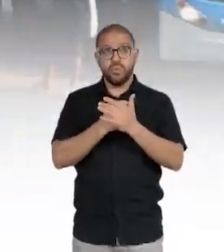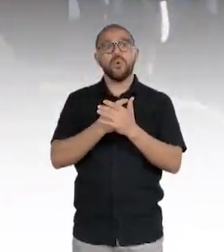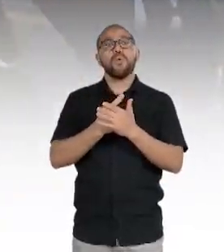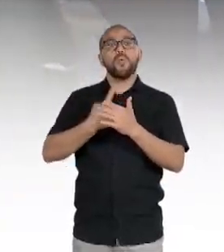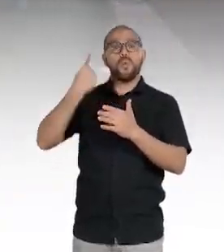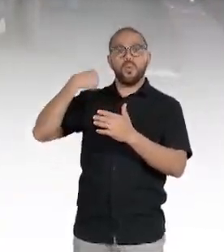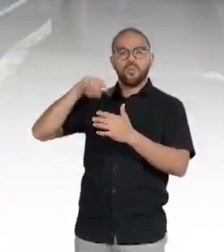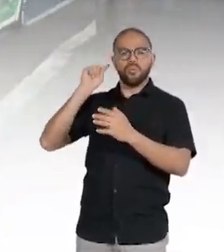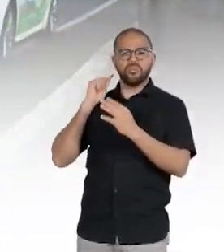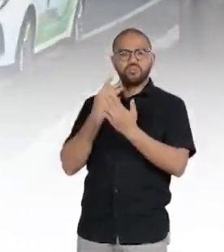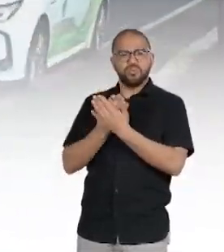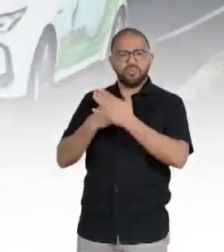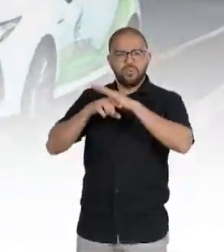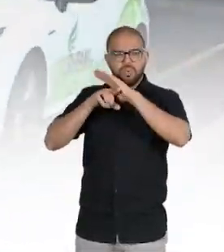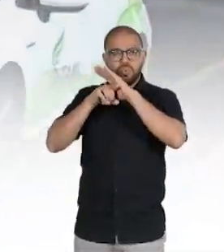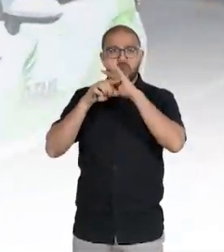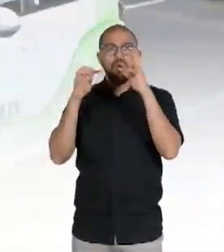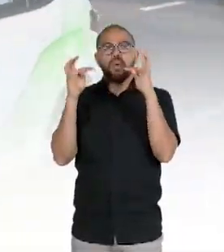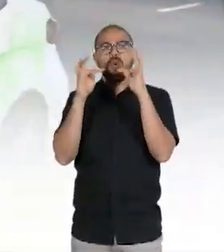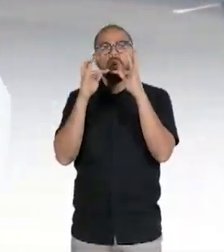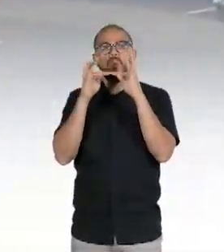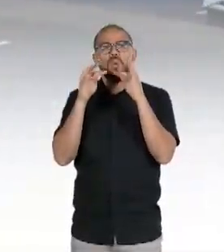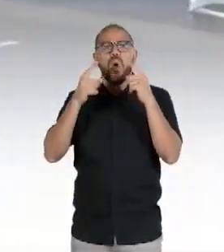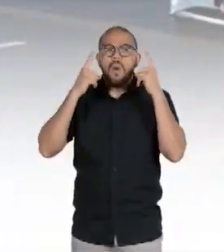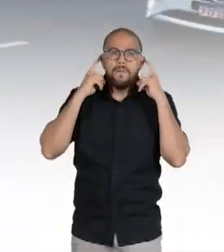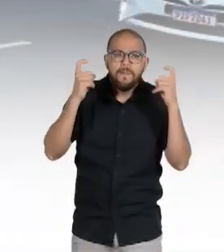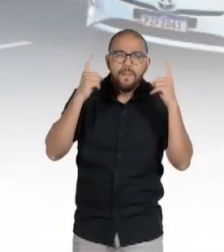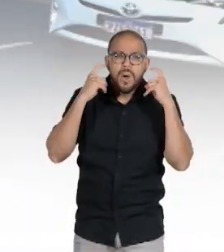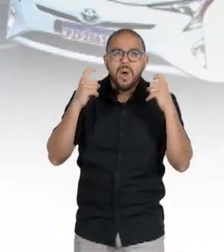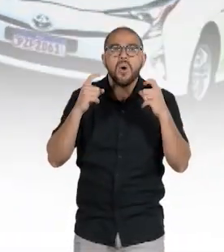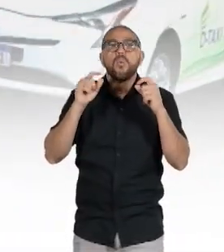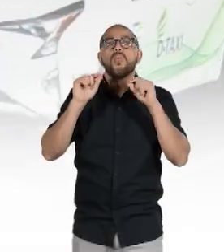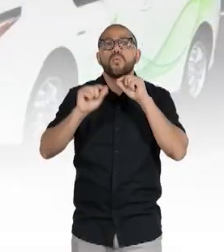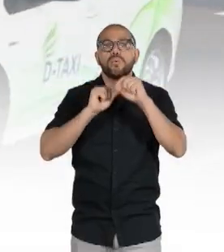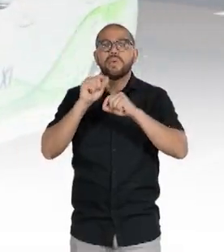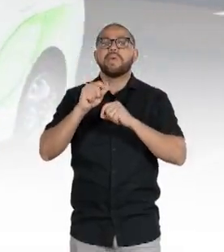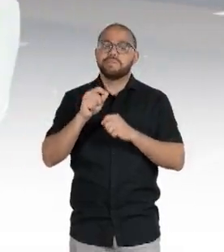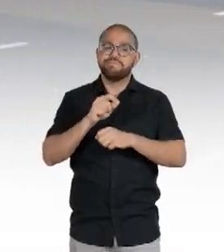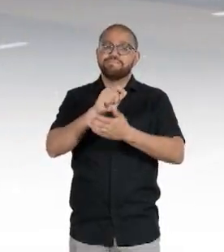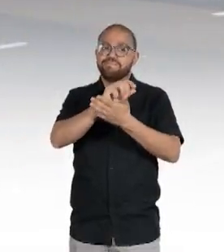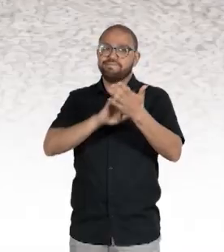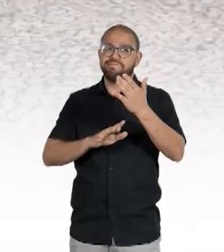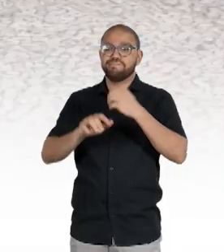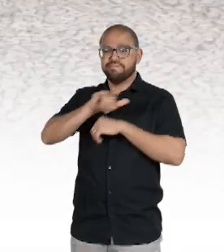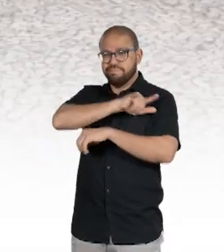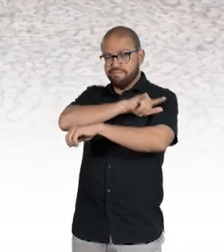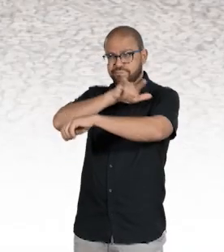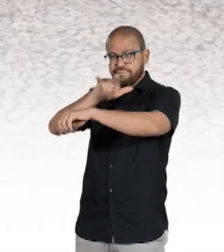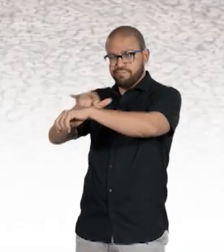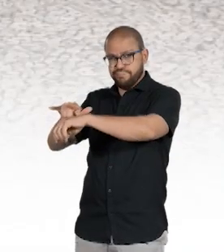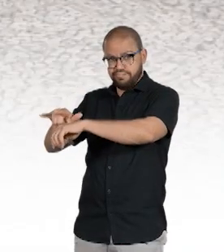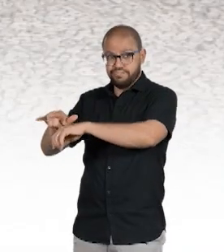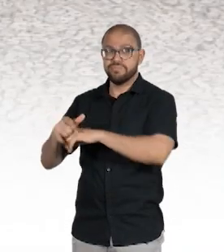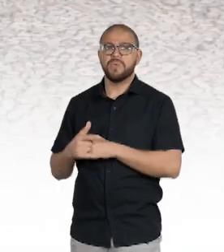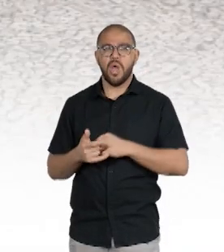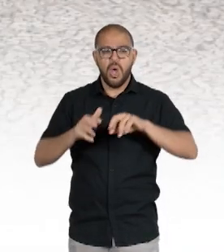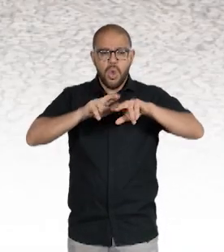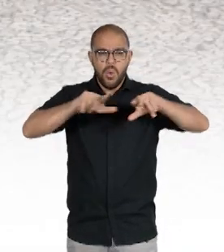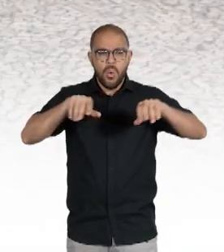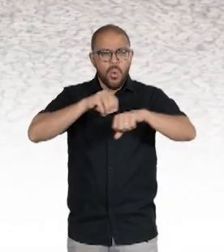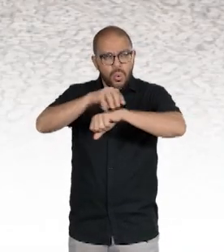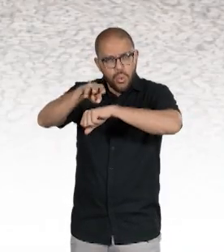último estudo técnico realizado sobre ruídos gerados nas atividades do aeroporto. Foram muitas ações